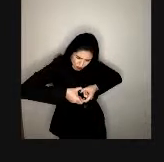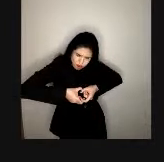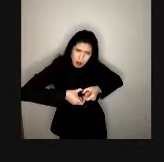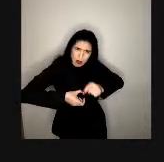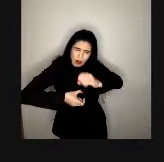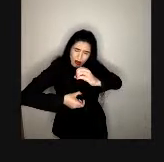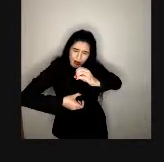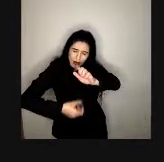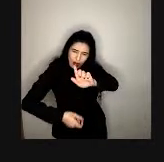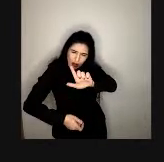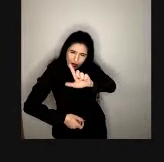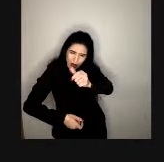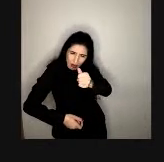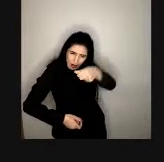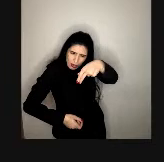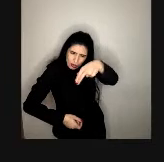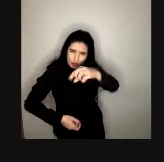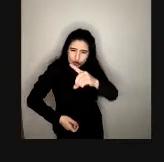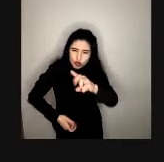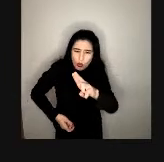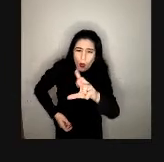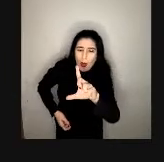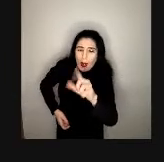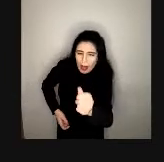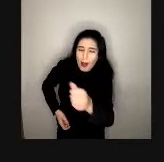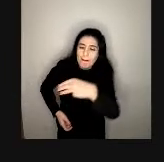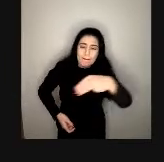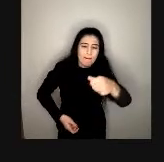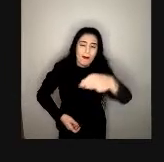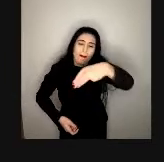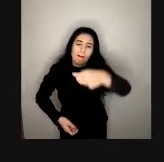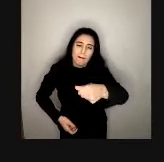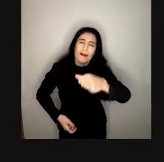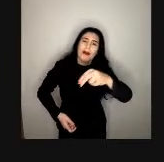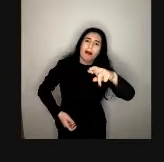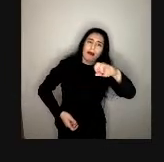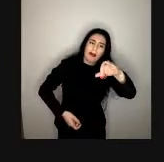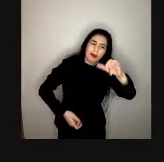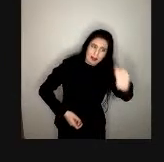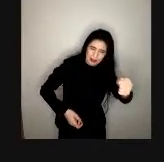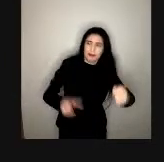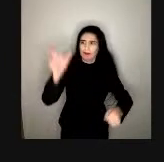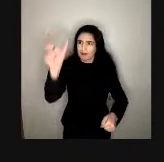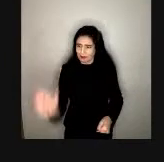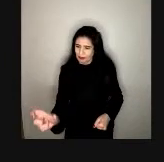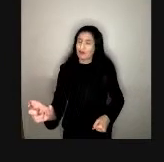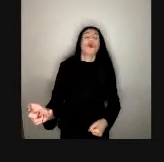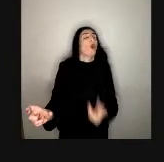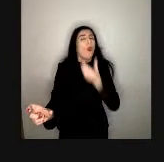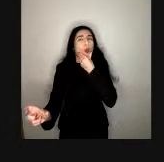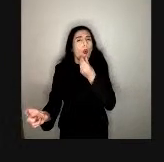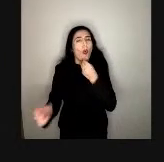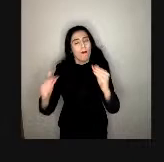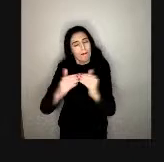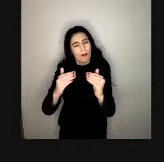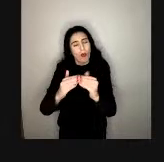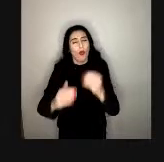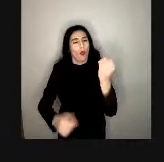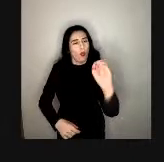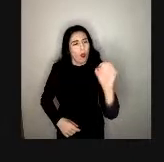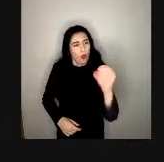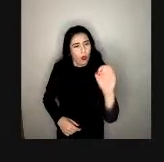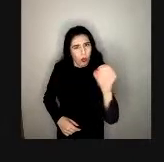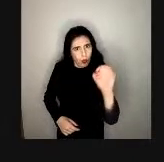Luciano, 49 anos, fez a cirurgia e está aí firme e forte, lá de Porto Alegre. Aqui, ao